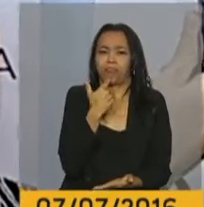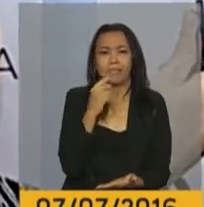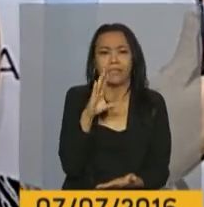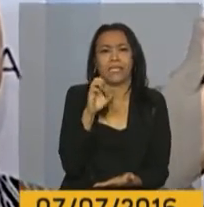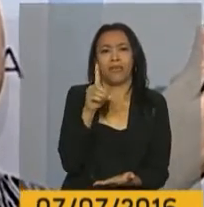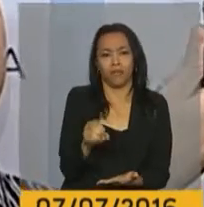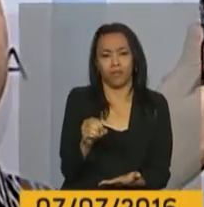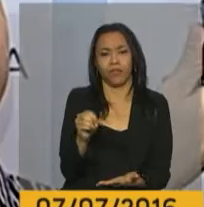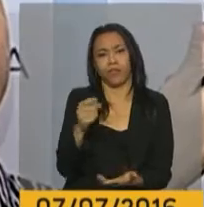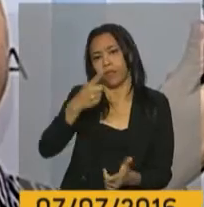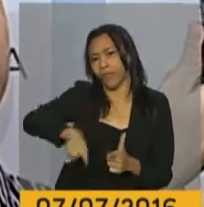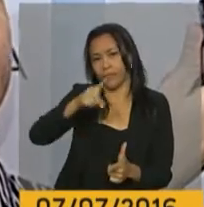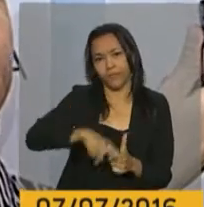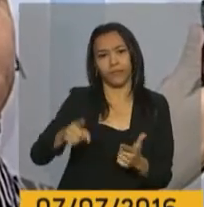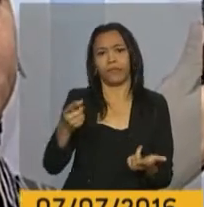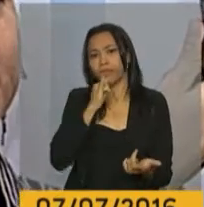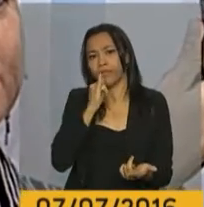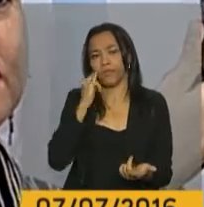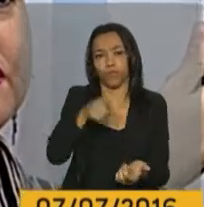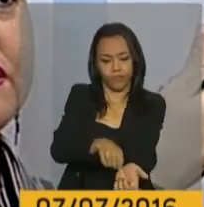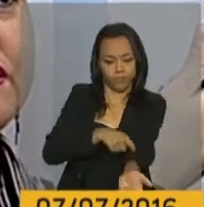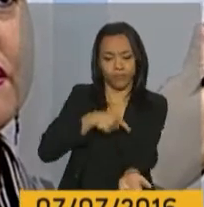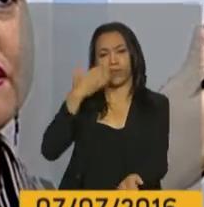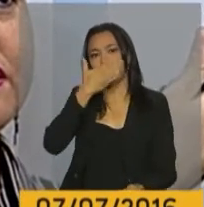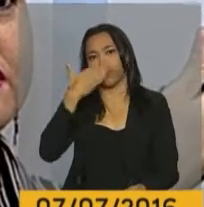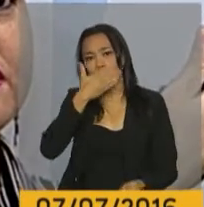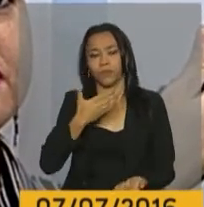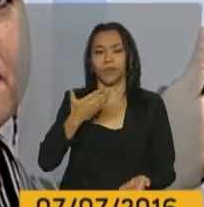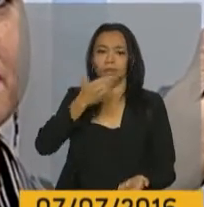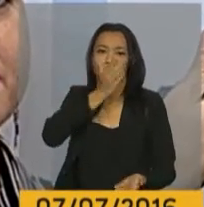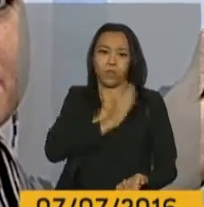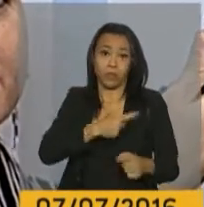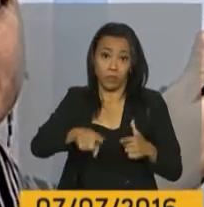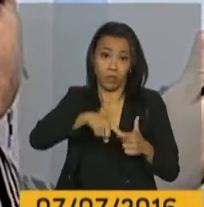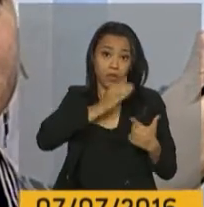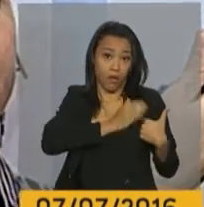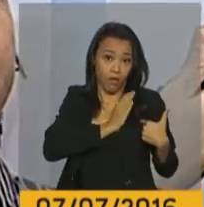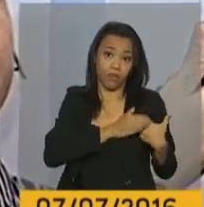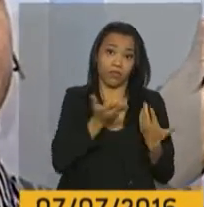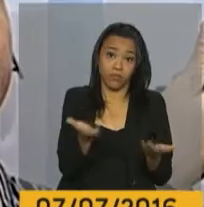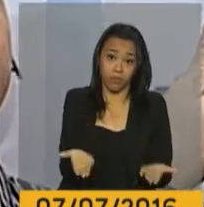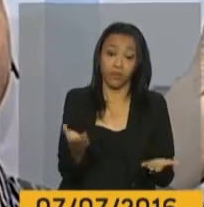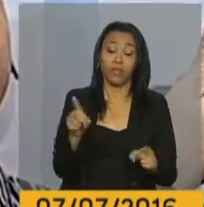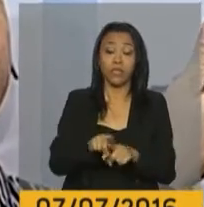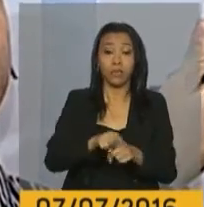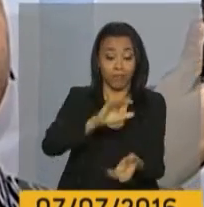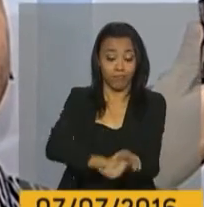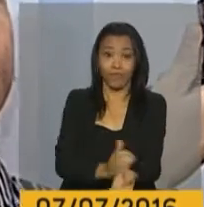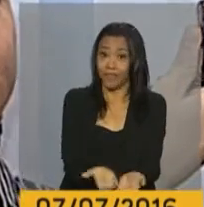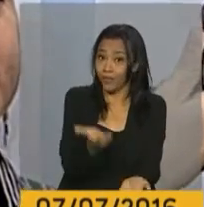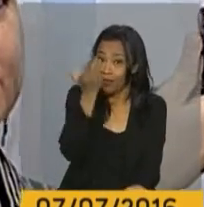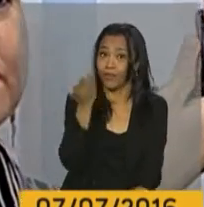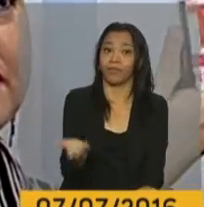de diabetes e de problemas cardíacos e isso realmente hipertensão e isso vai